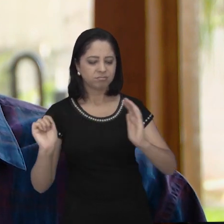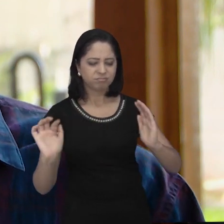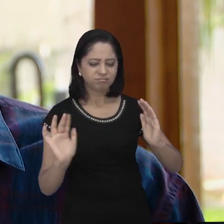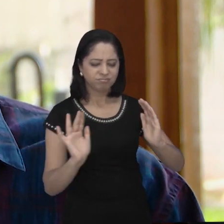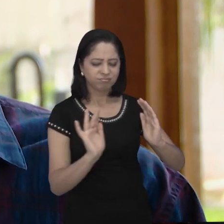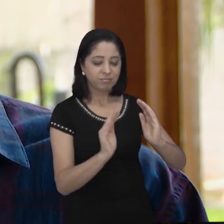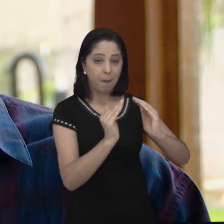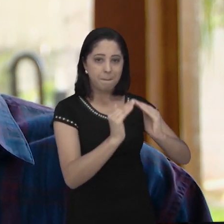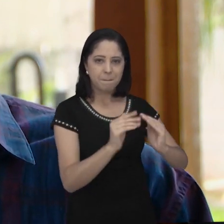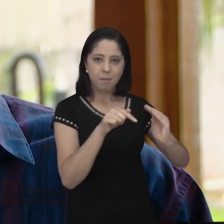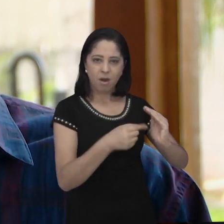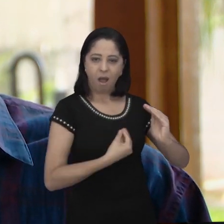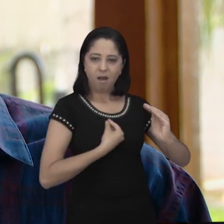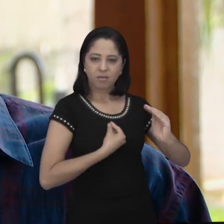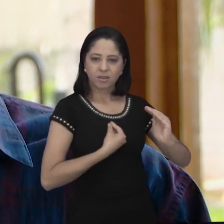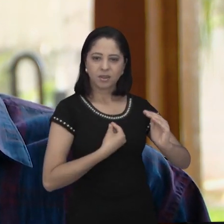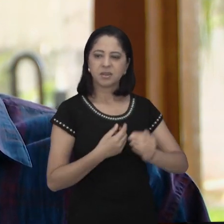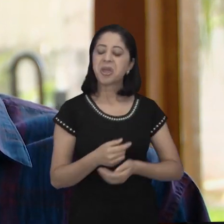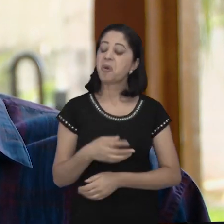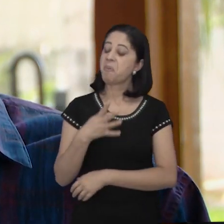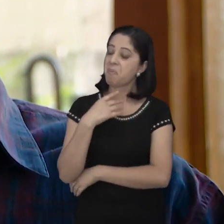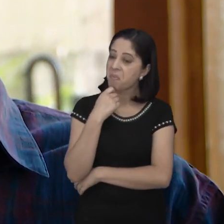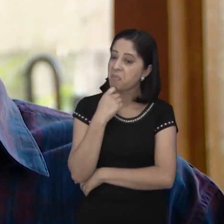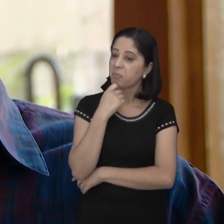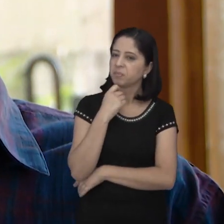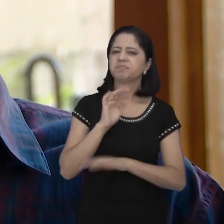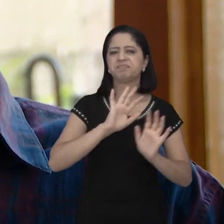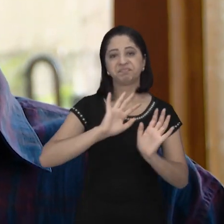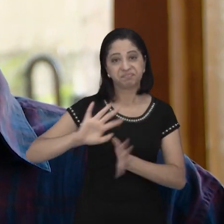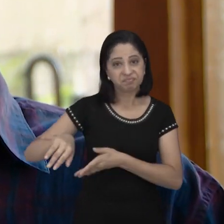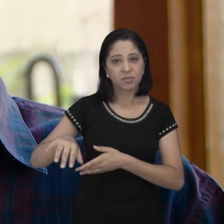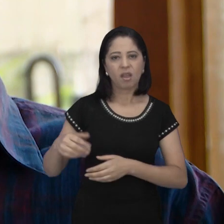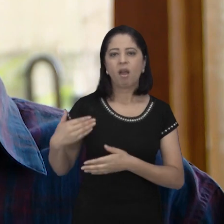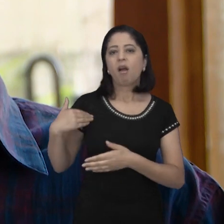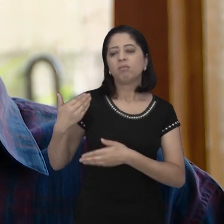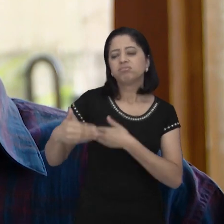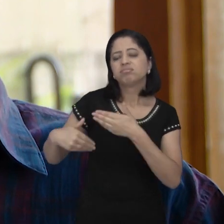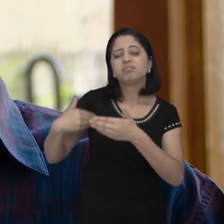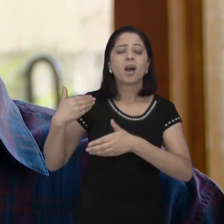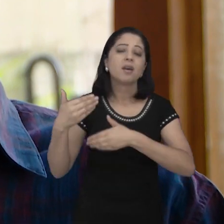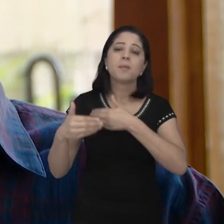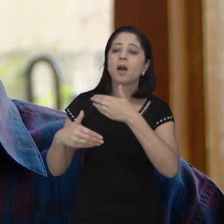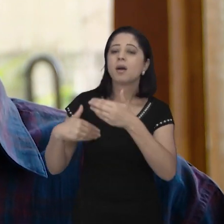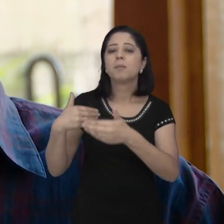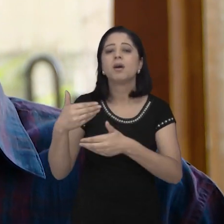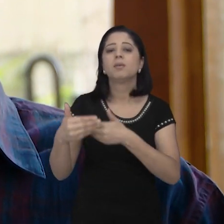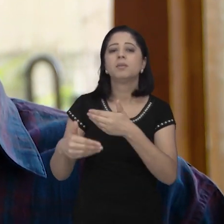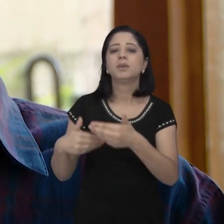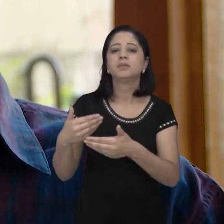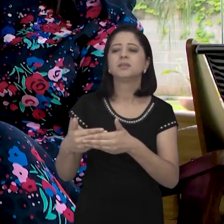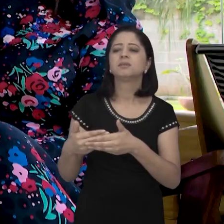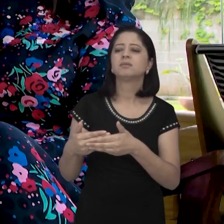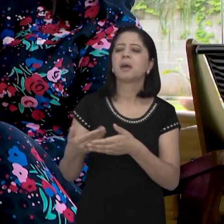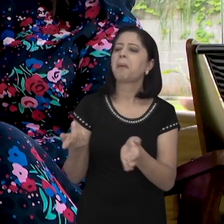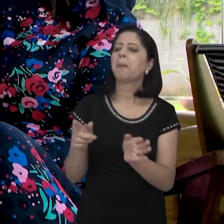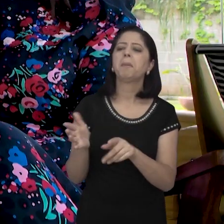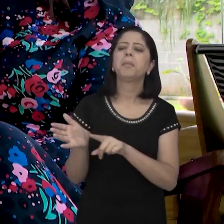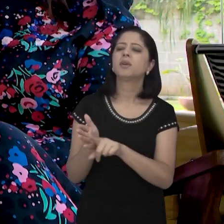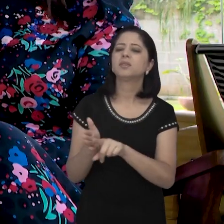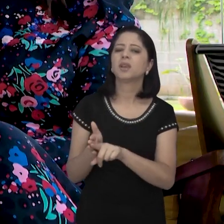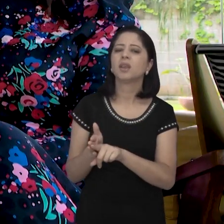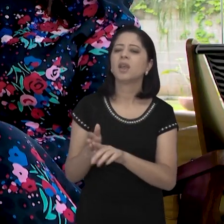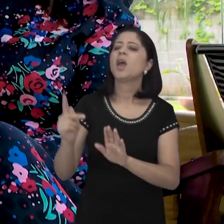com a minha família. Eu falei, poxa, que bacana. Passaram-se alguns anos depois,